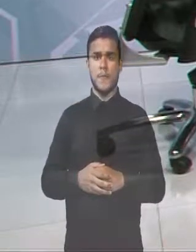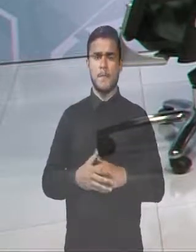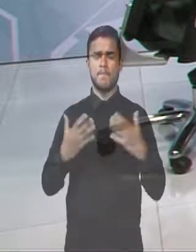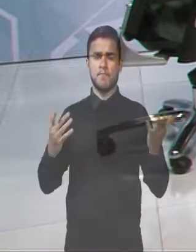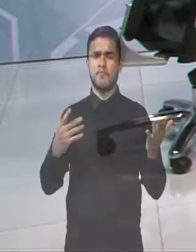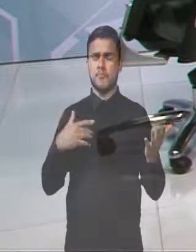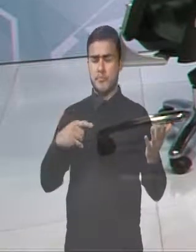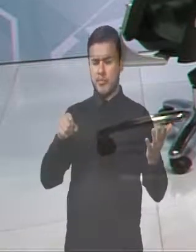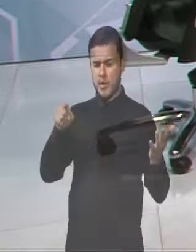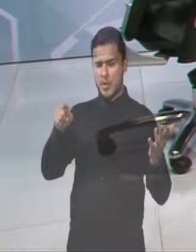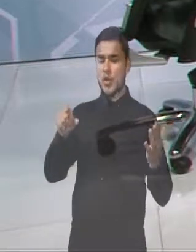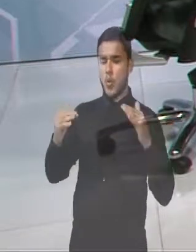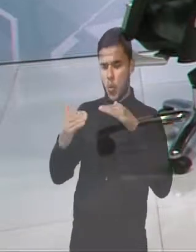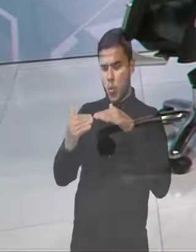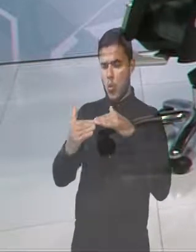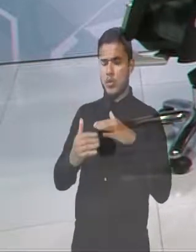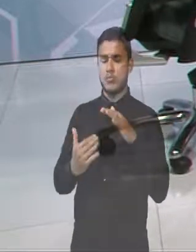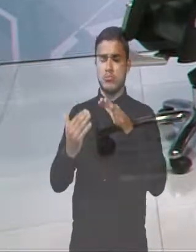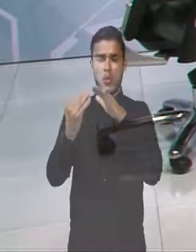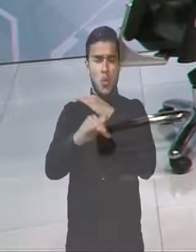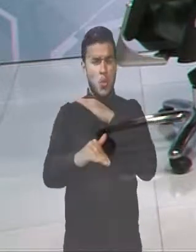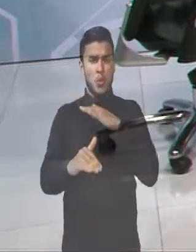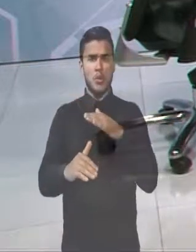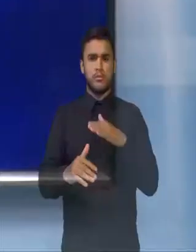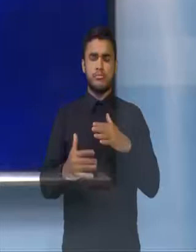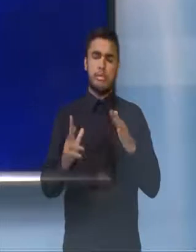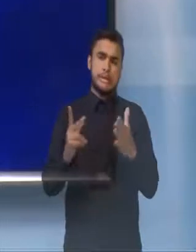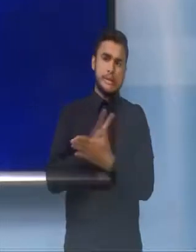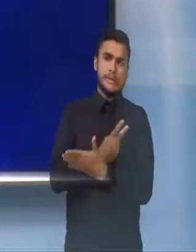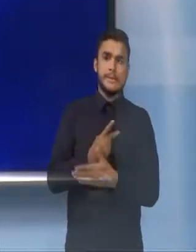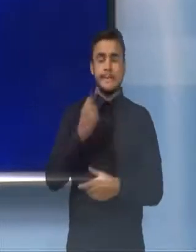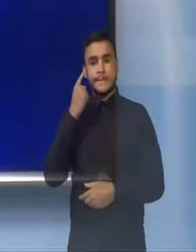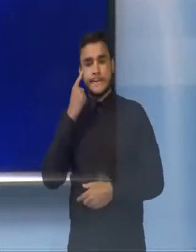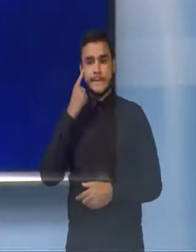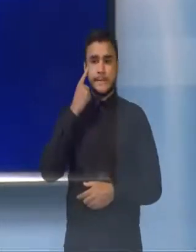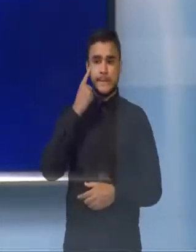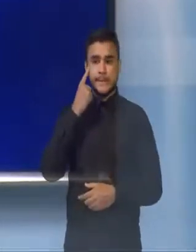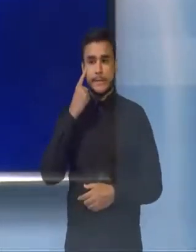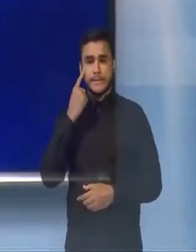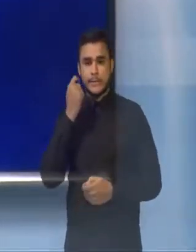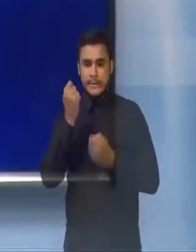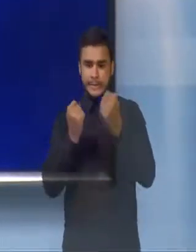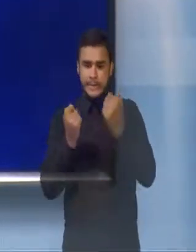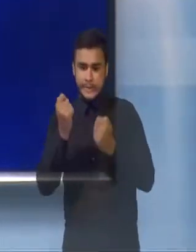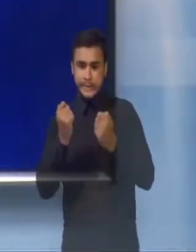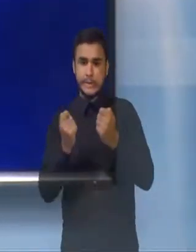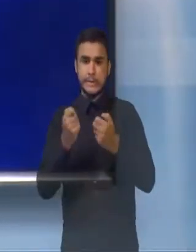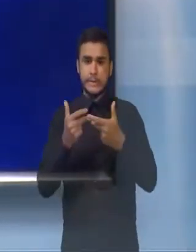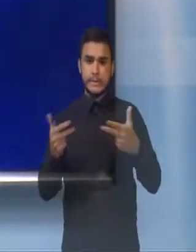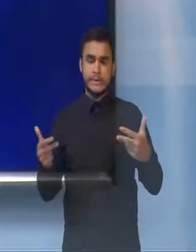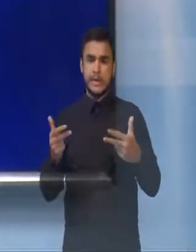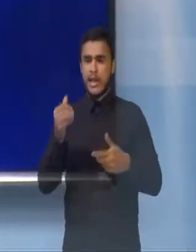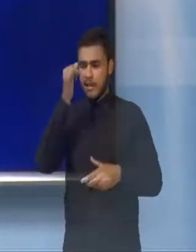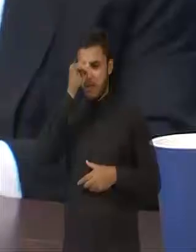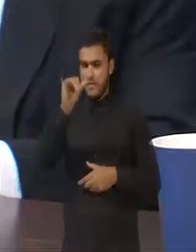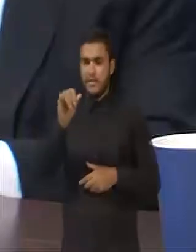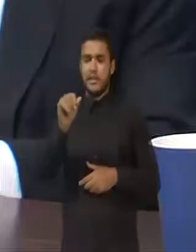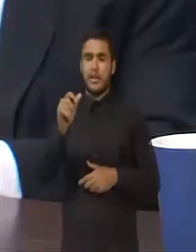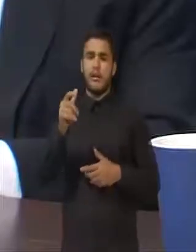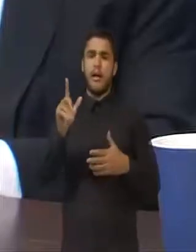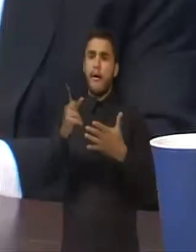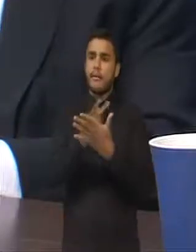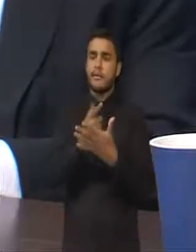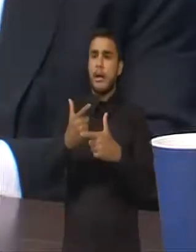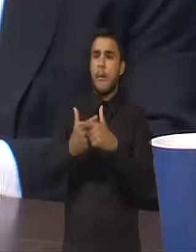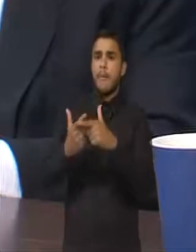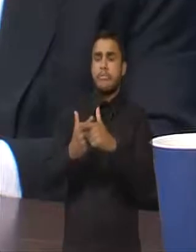favor ou contra fazer um tipo de sacrifício para aplacar os deuses e conter uma epidemia, ou